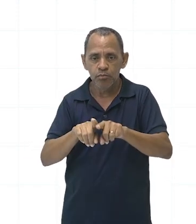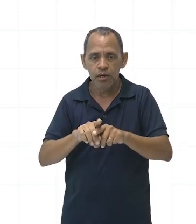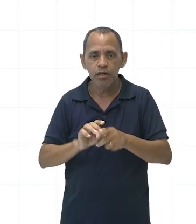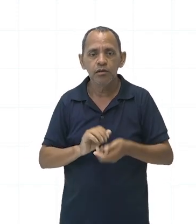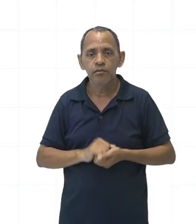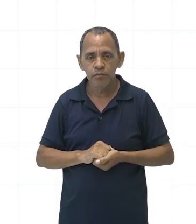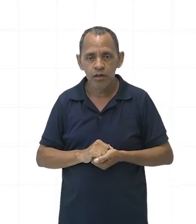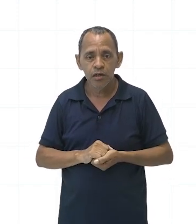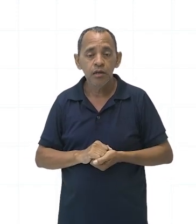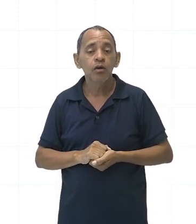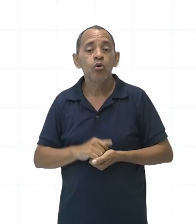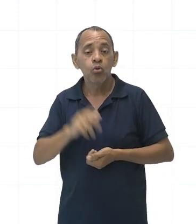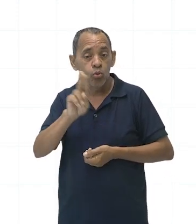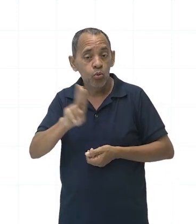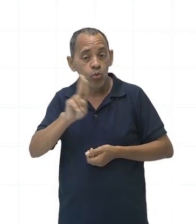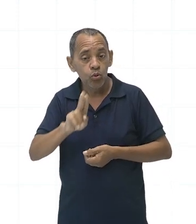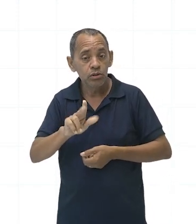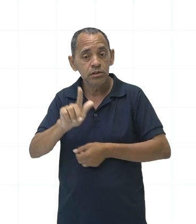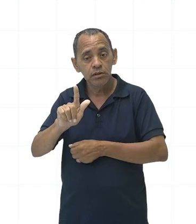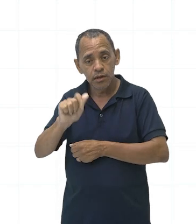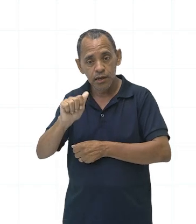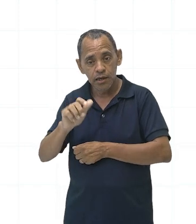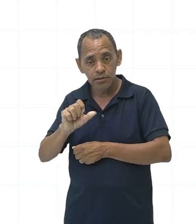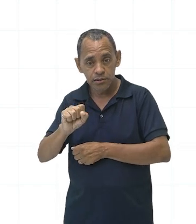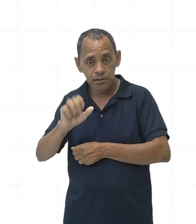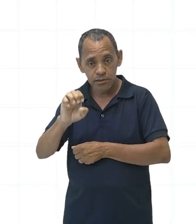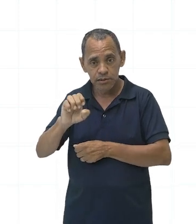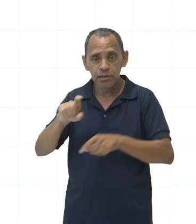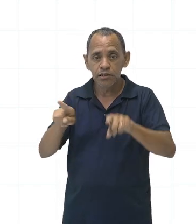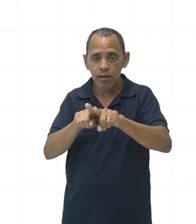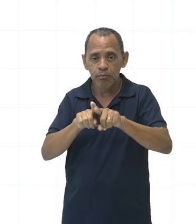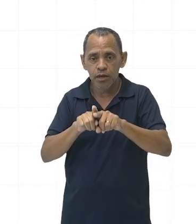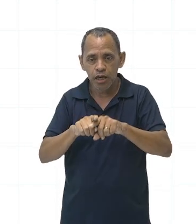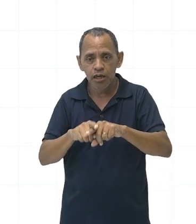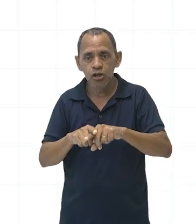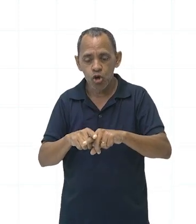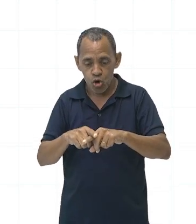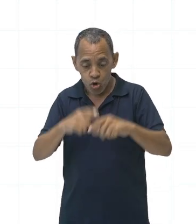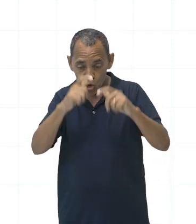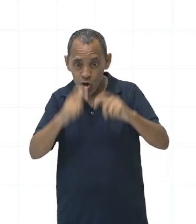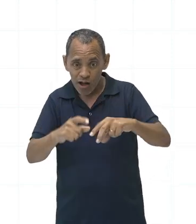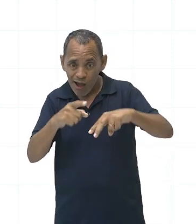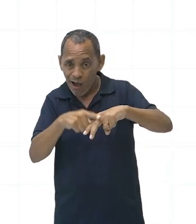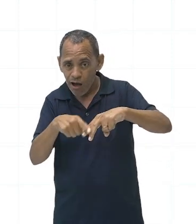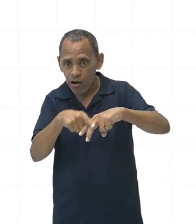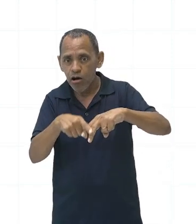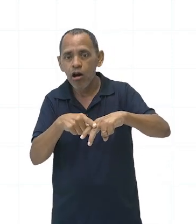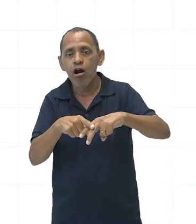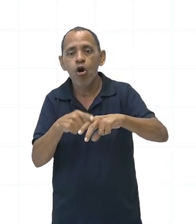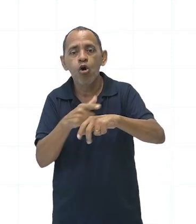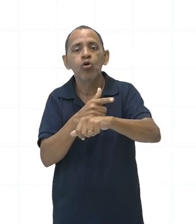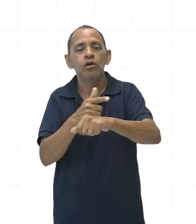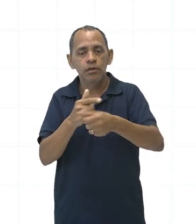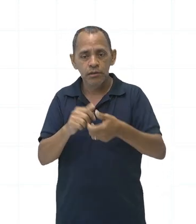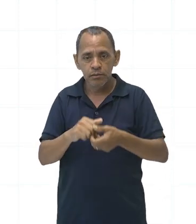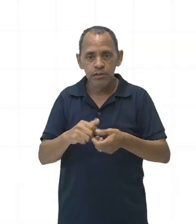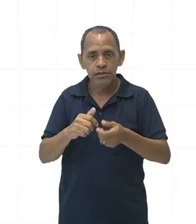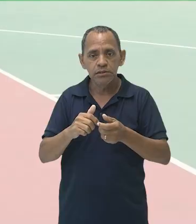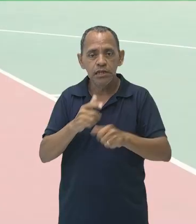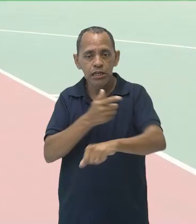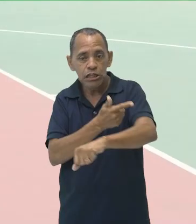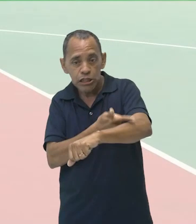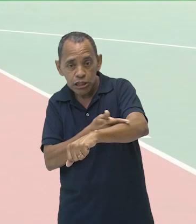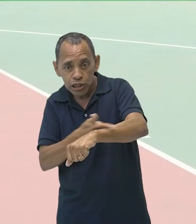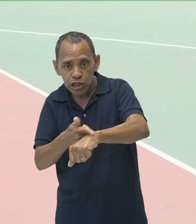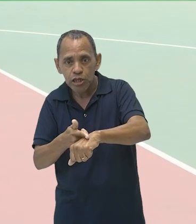viu? Quinto, mantenha o corte limpo e seco para facilitar a cicatrização, tá certo? Isso em